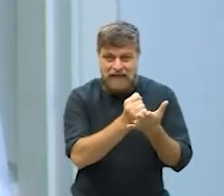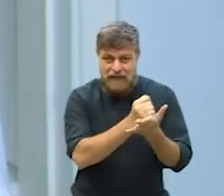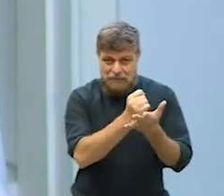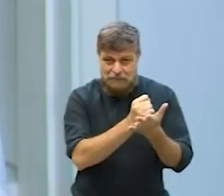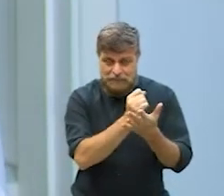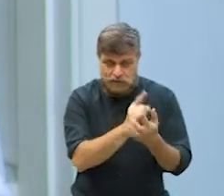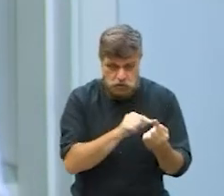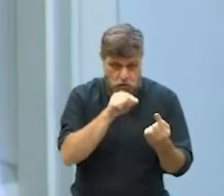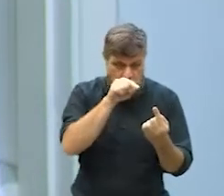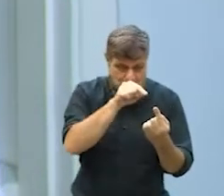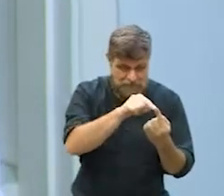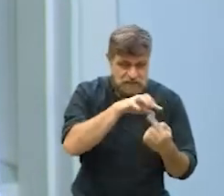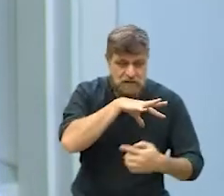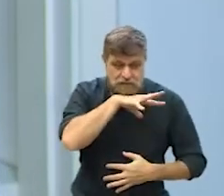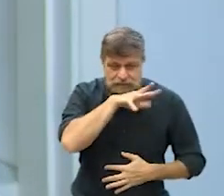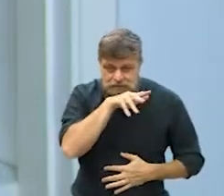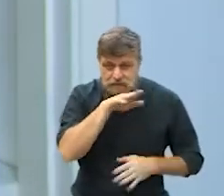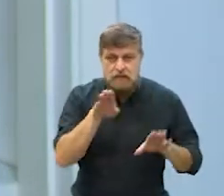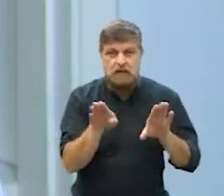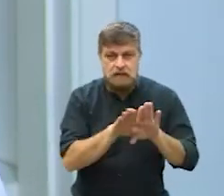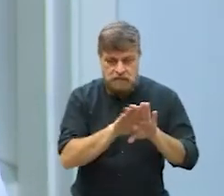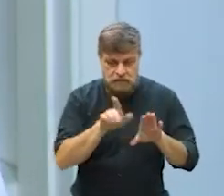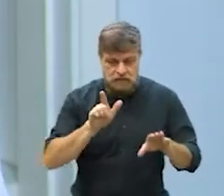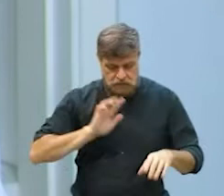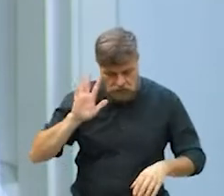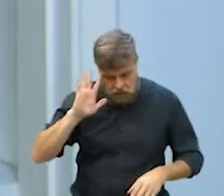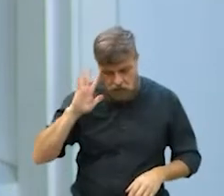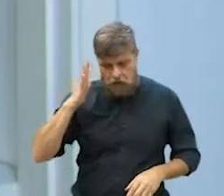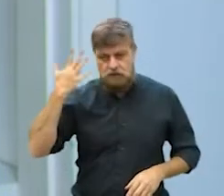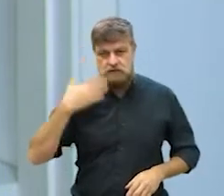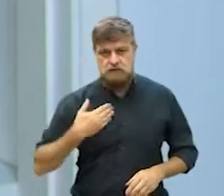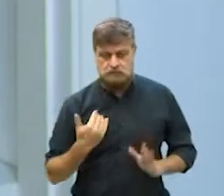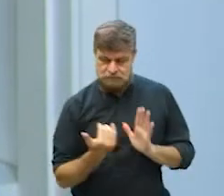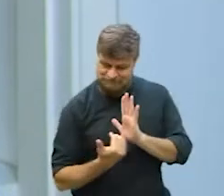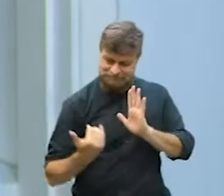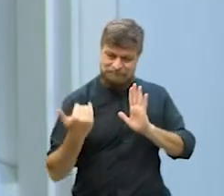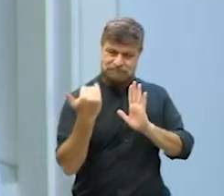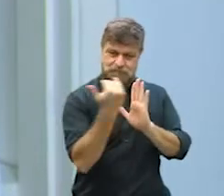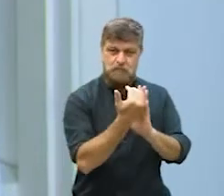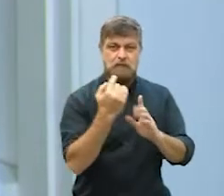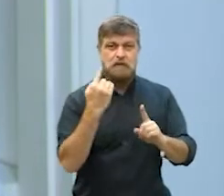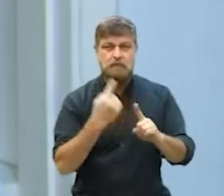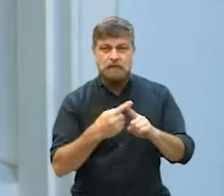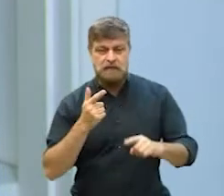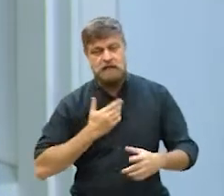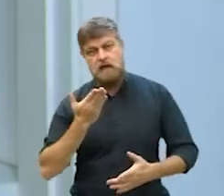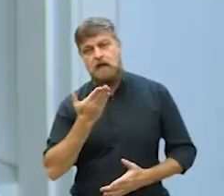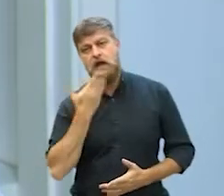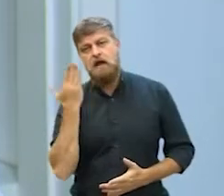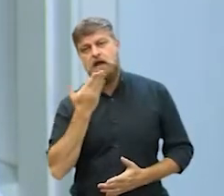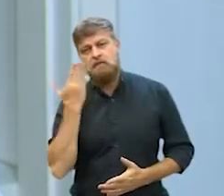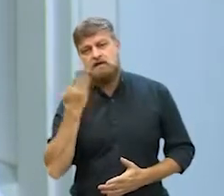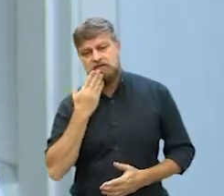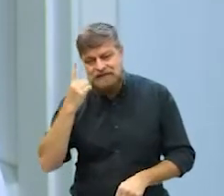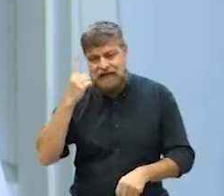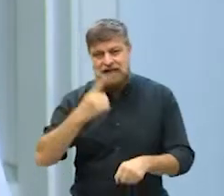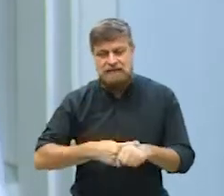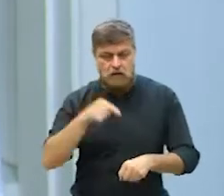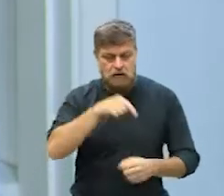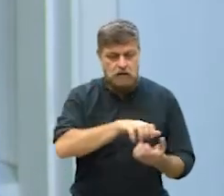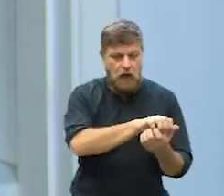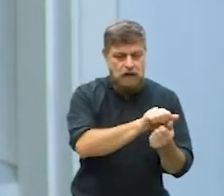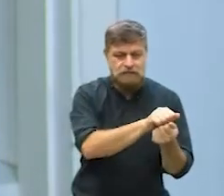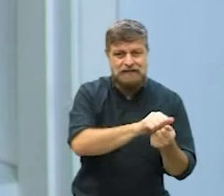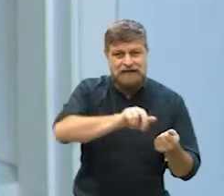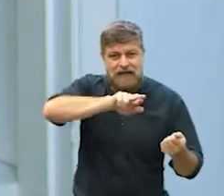por medicamentos personalizados e especializados para pet também tem acontecido e aumentado, até por uma questão de facilidade